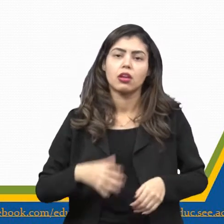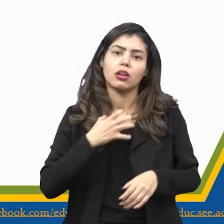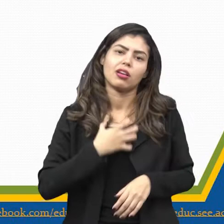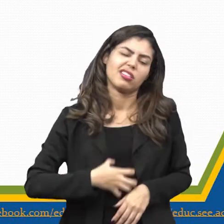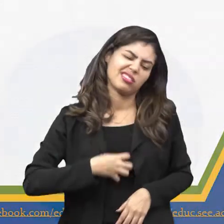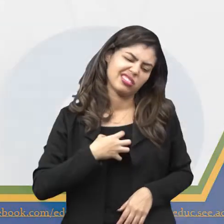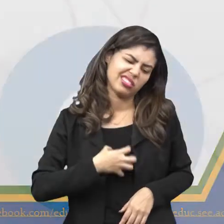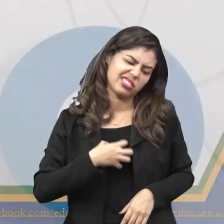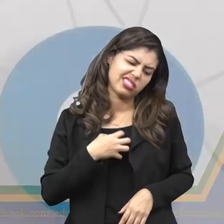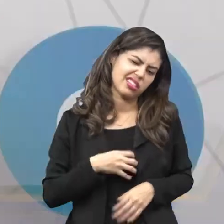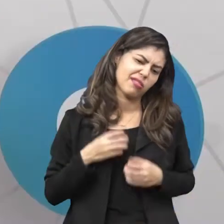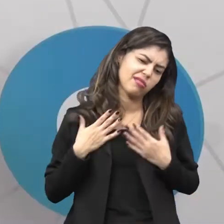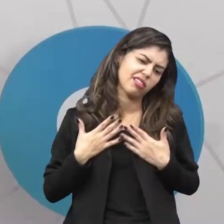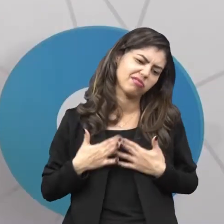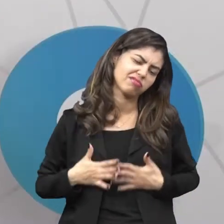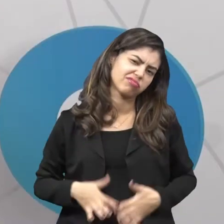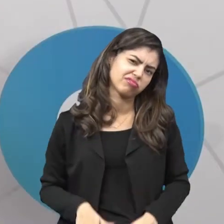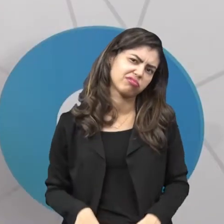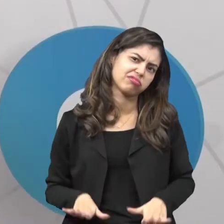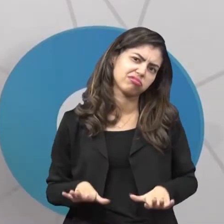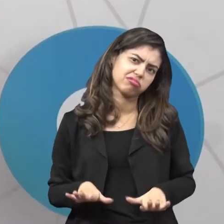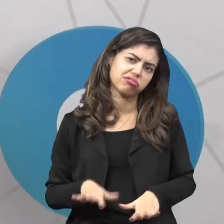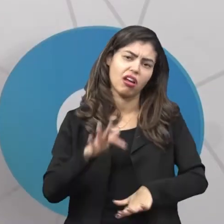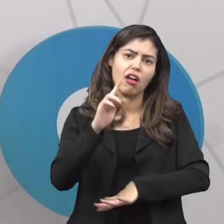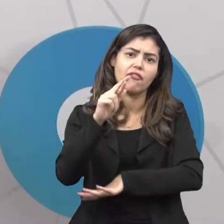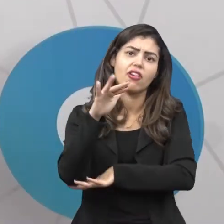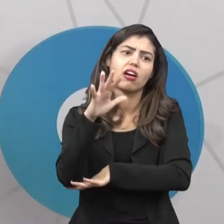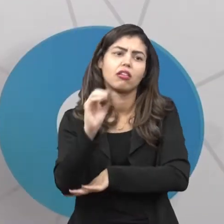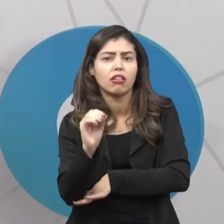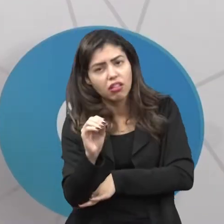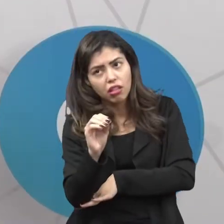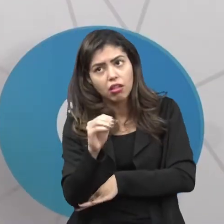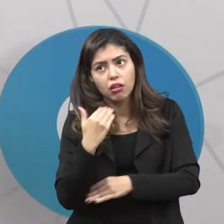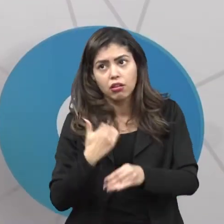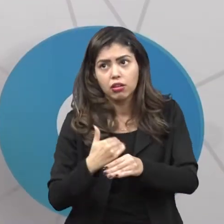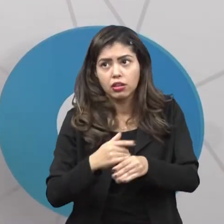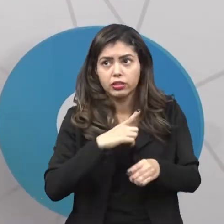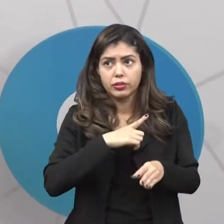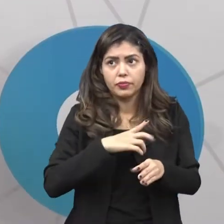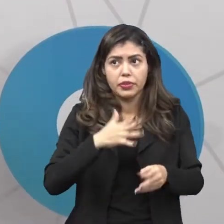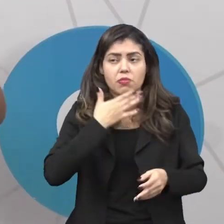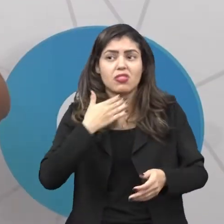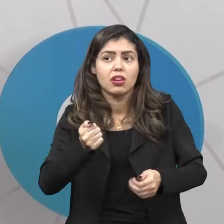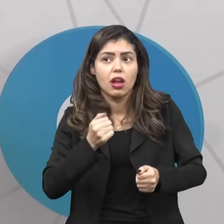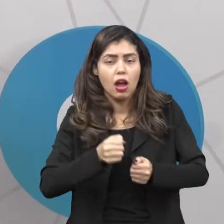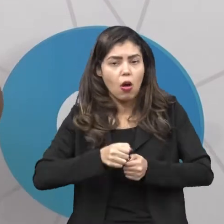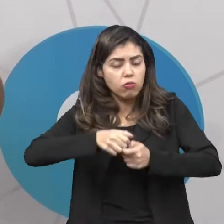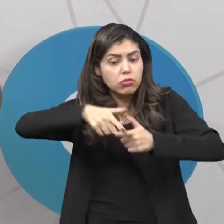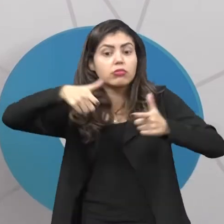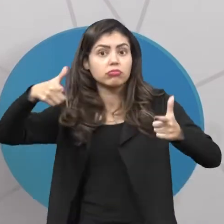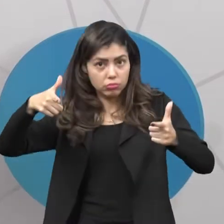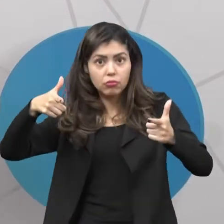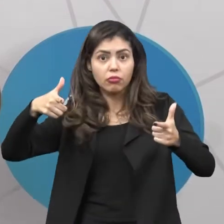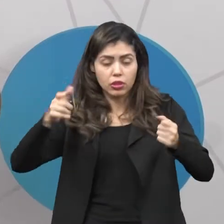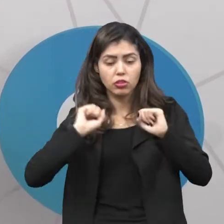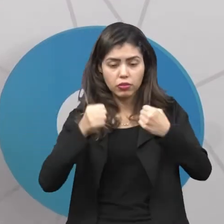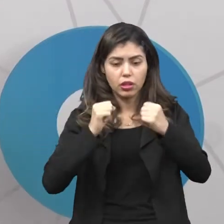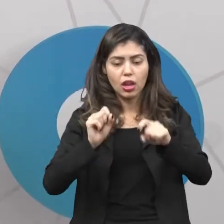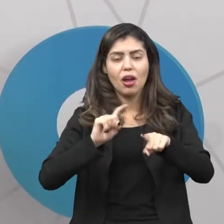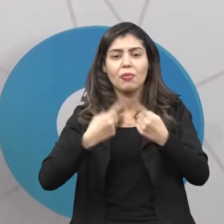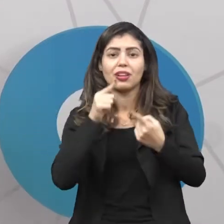fraco. Ao invés de você estar melhorando as suas capacidades físicas, melhorando a sua resistência, melhorando a sua força, você vai se